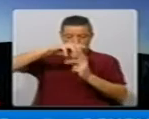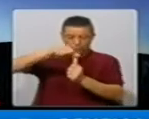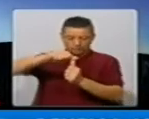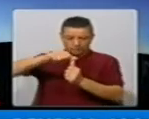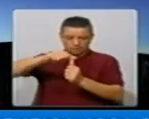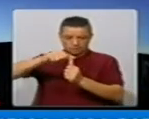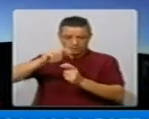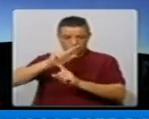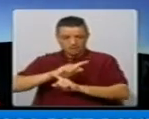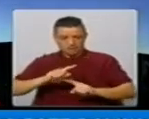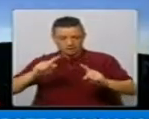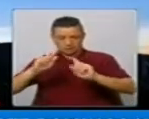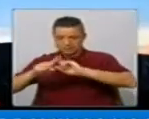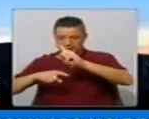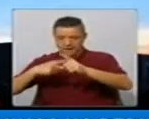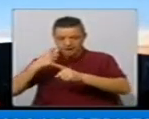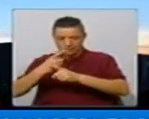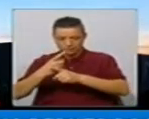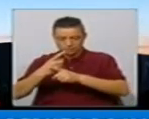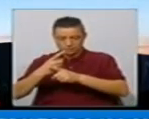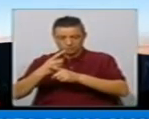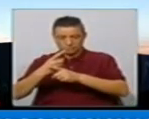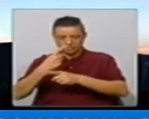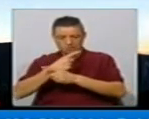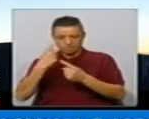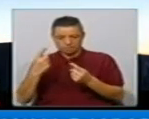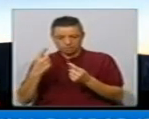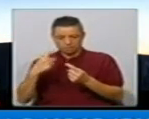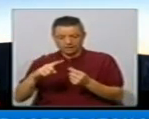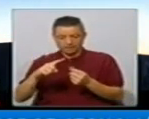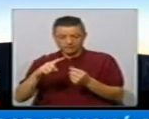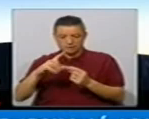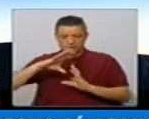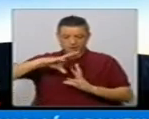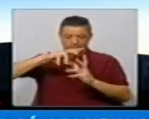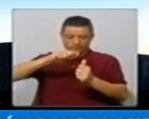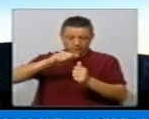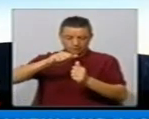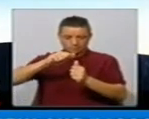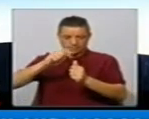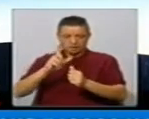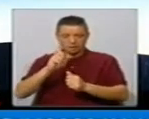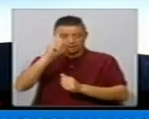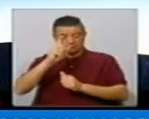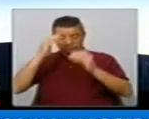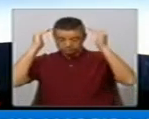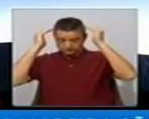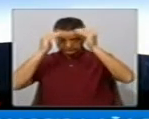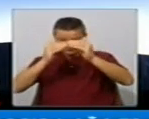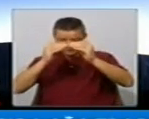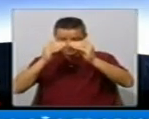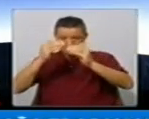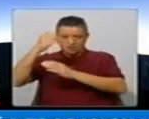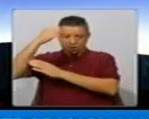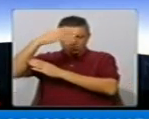ofuscar, de certa forma, a já luz muito tenue, aliás, dos planetas que encontramos lá em cima. Portanto, acaba por ser uma luz